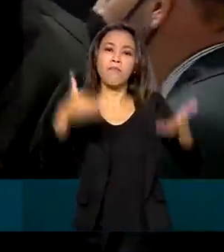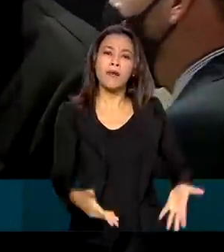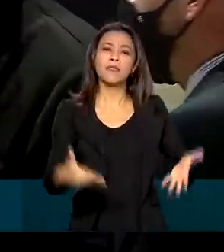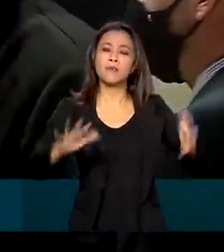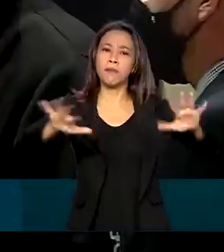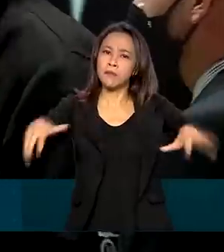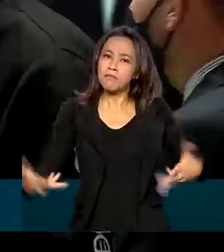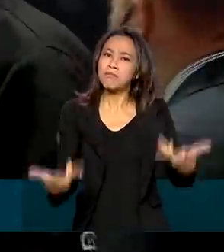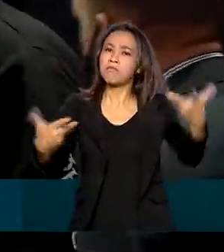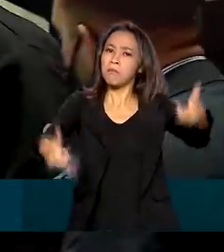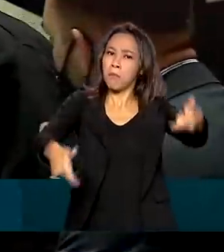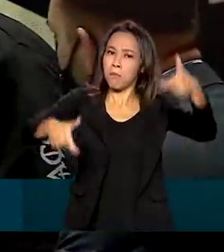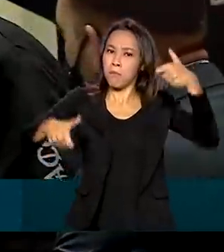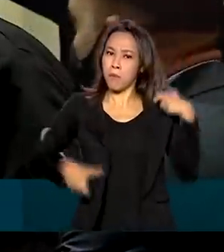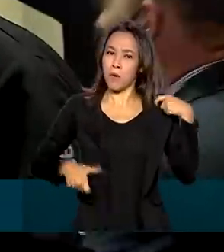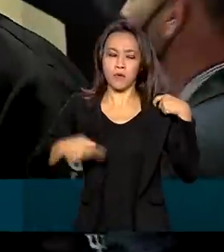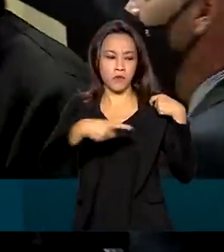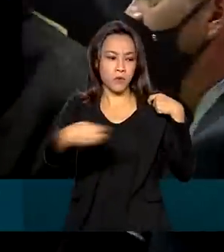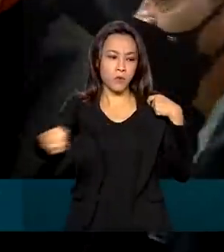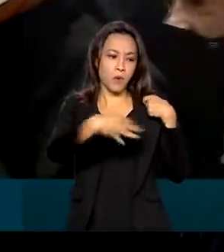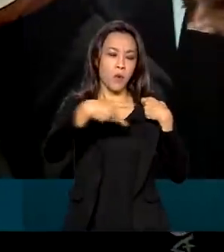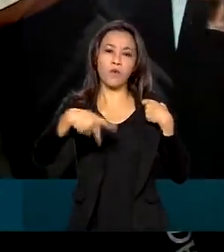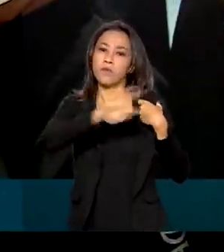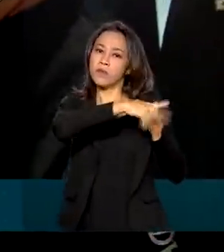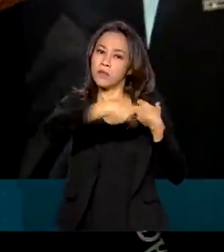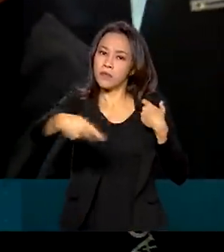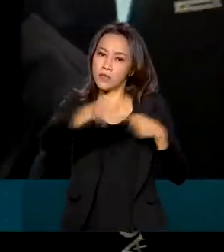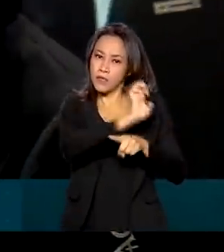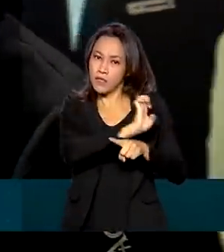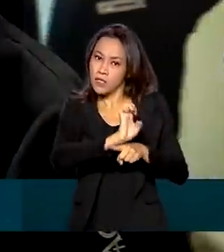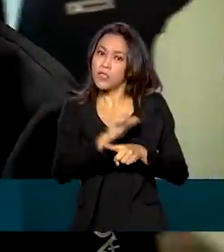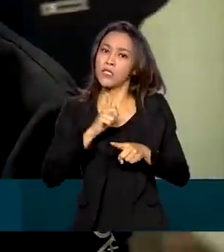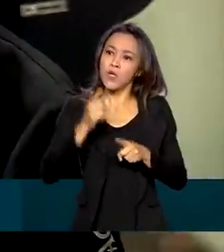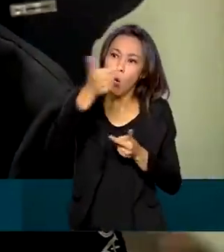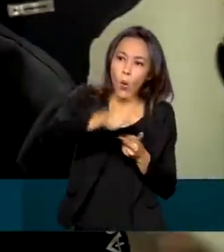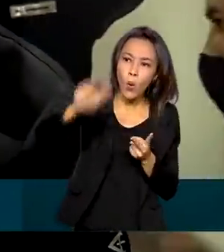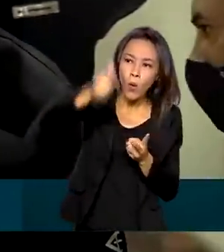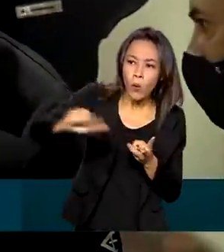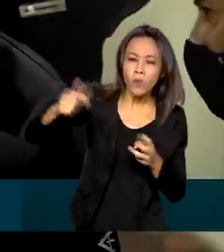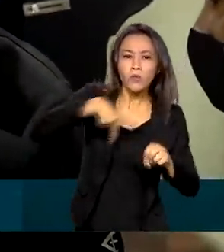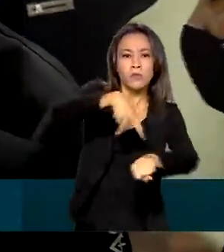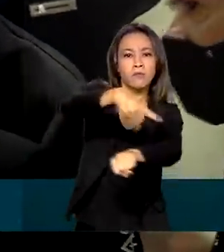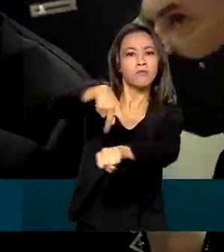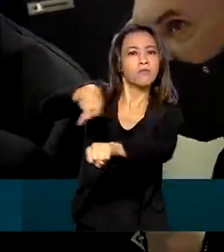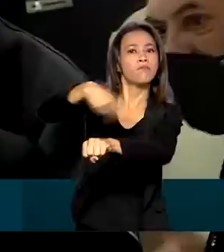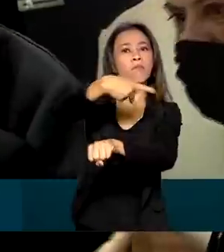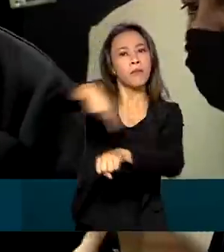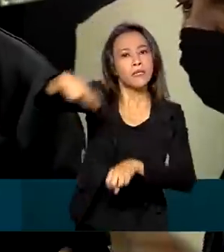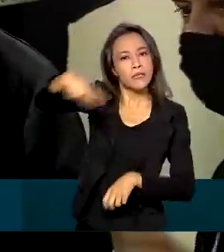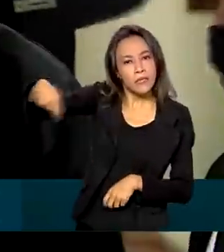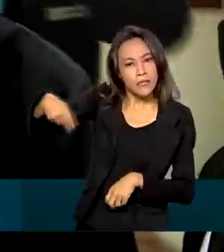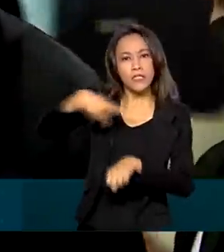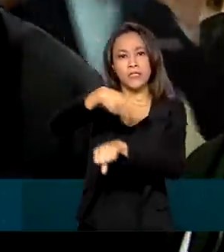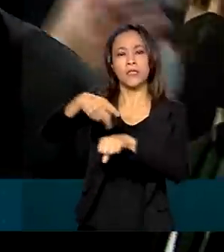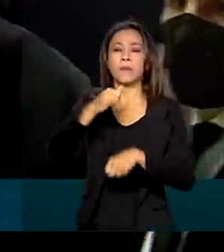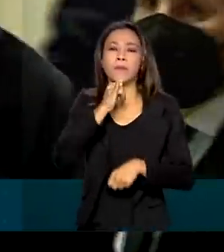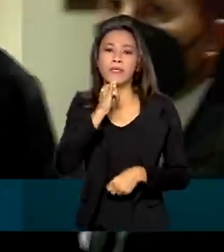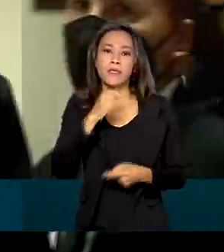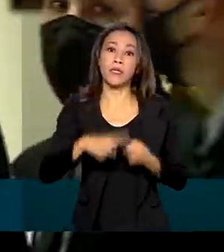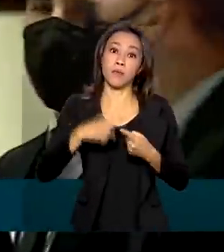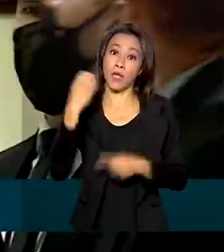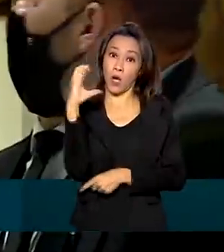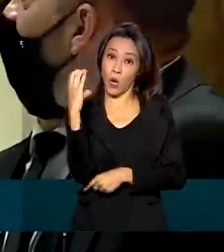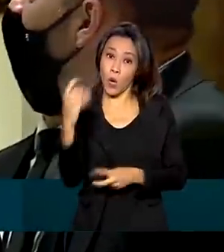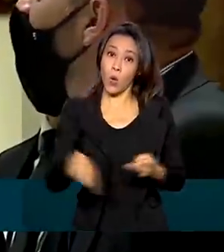Lasso, junto a outros representantes, outros presidentes de países da América Latina, como os presidentes da